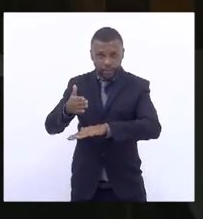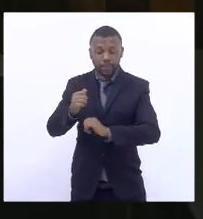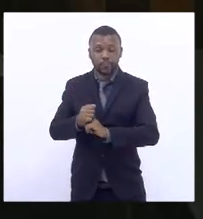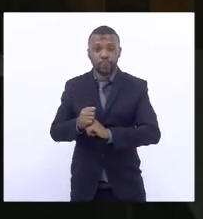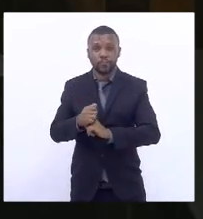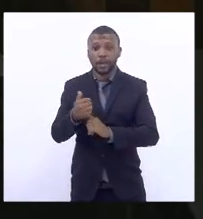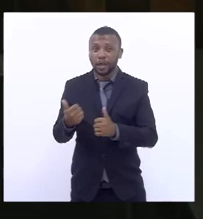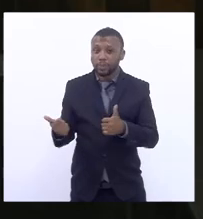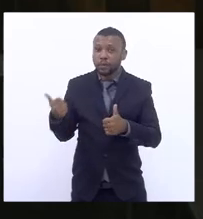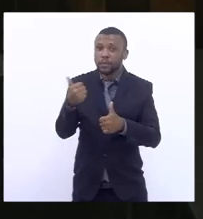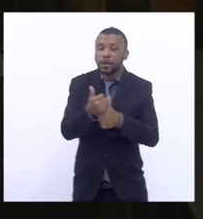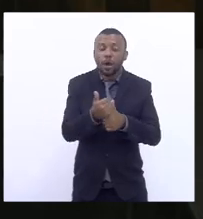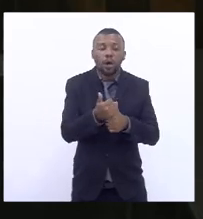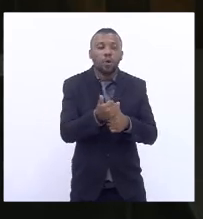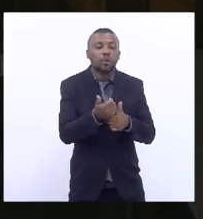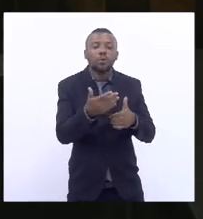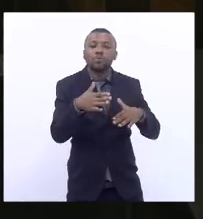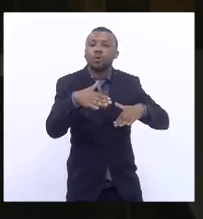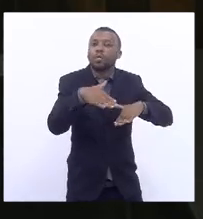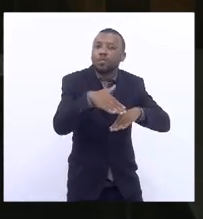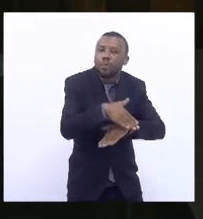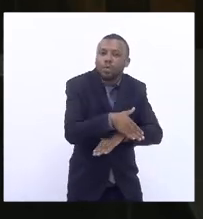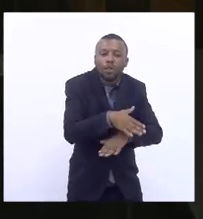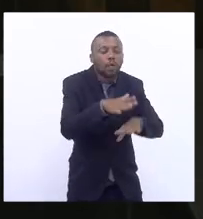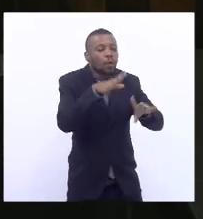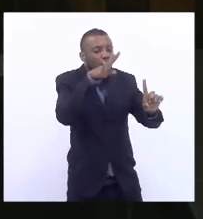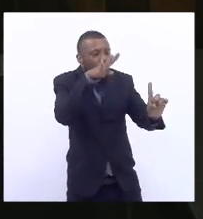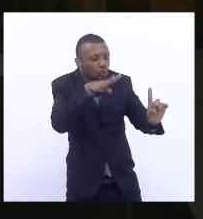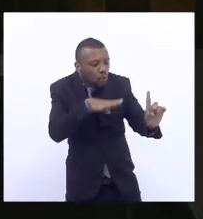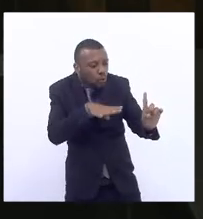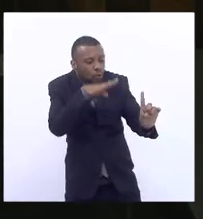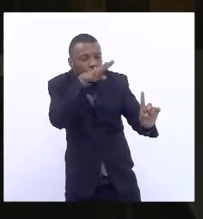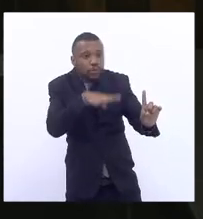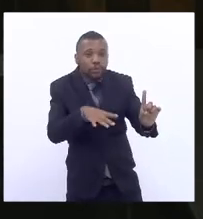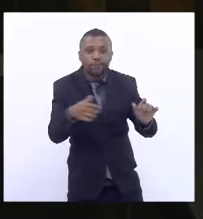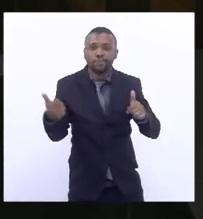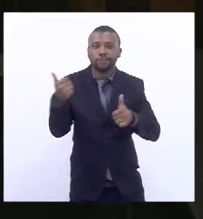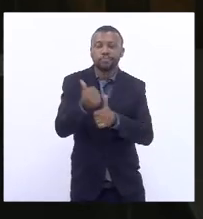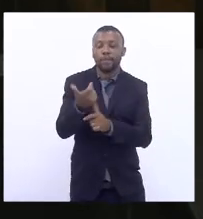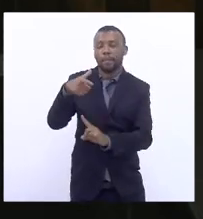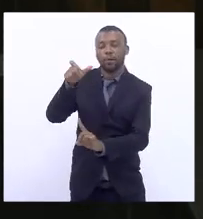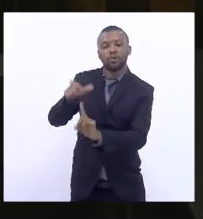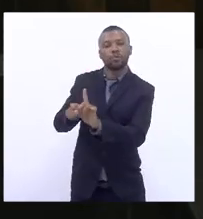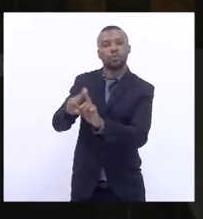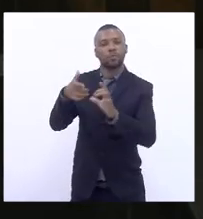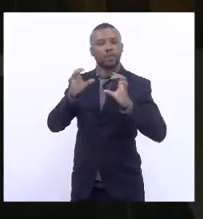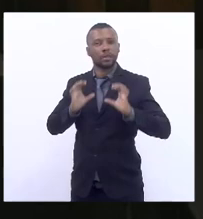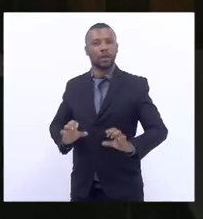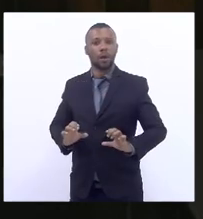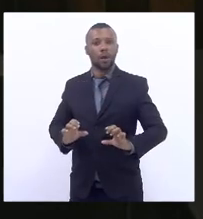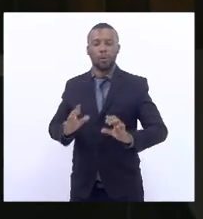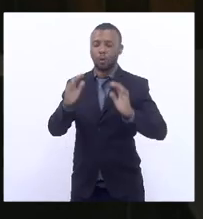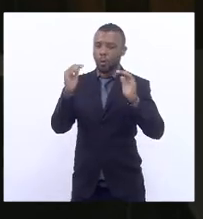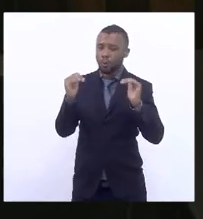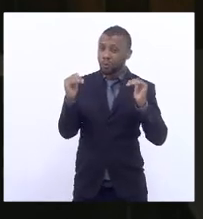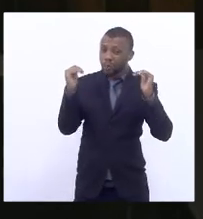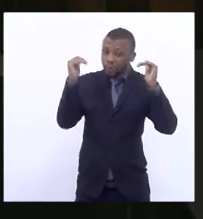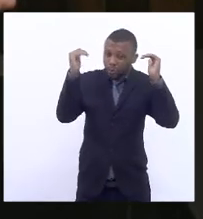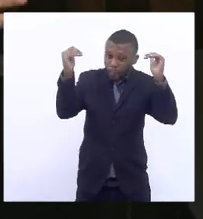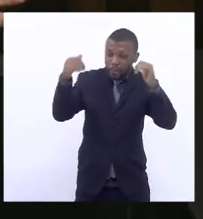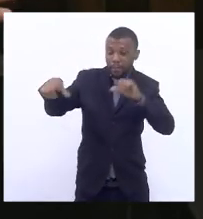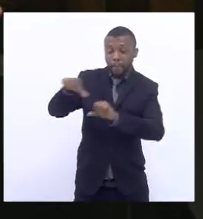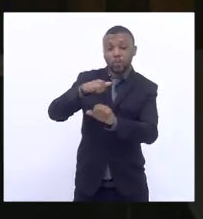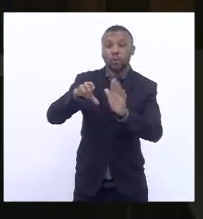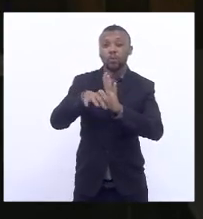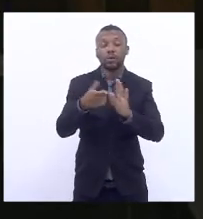súdito pelo cidadão e a transferência da soberania, da ideia do soberano, do